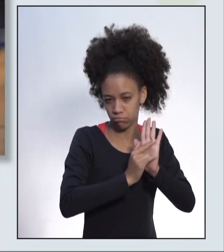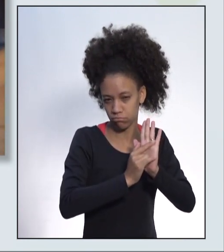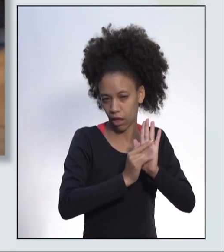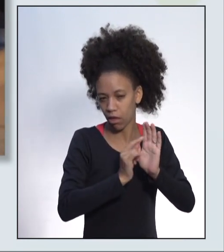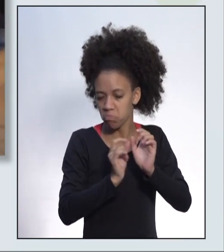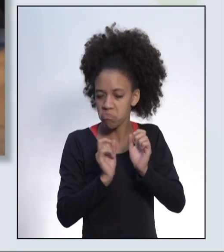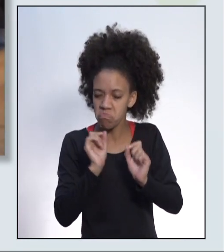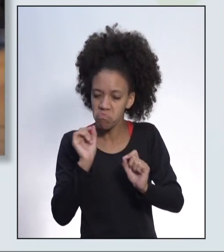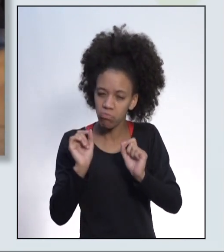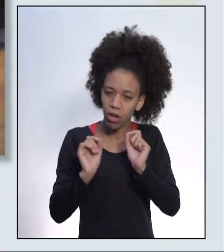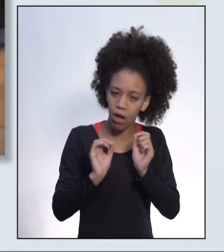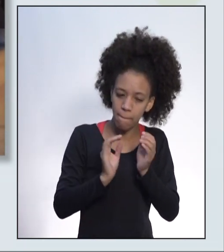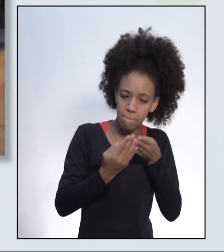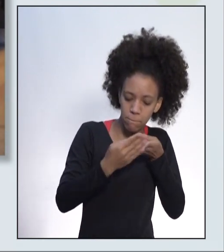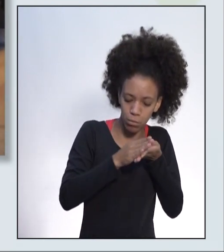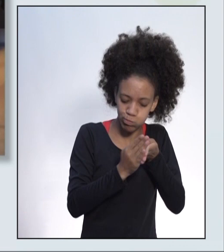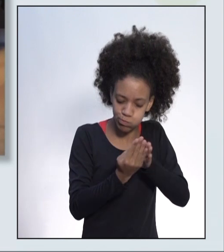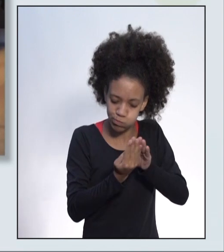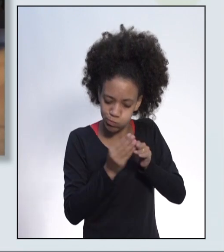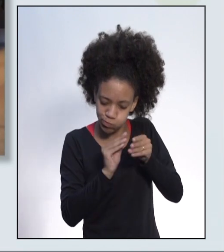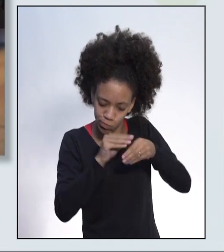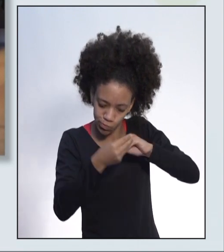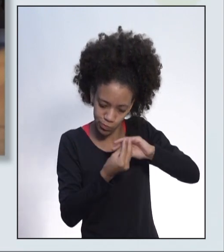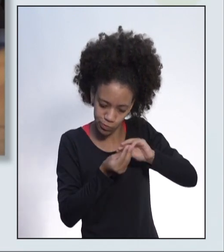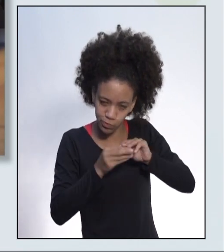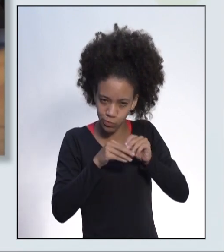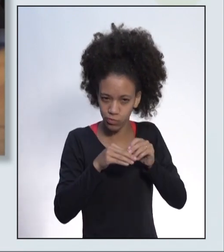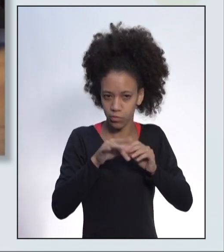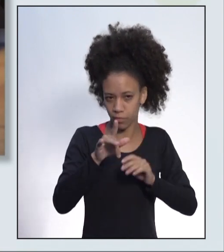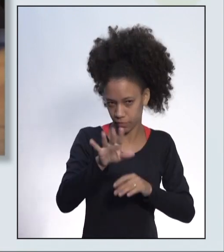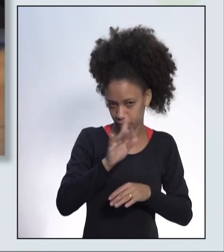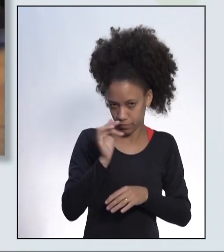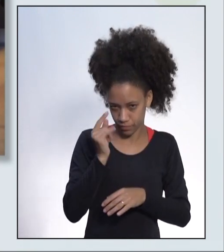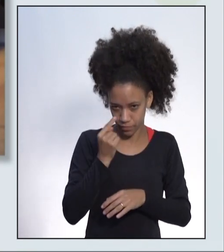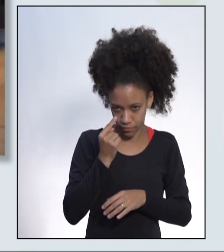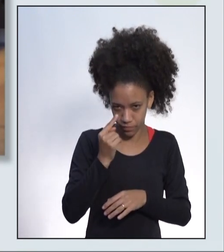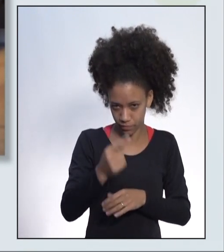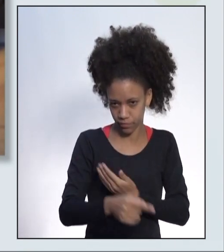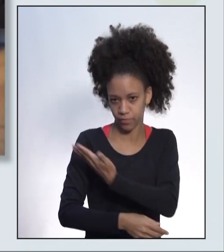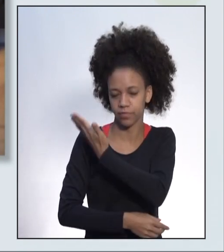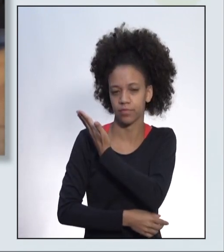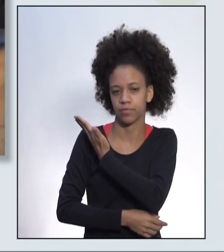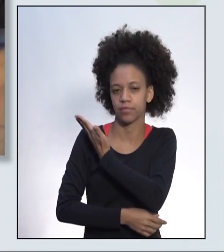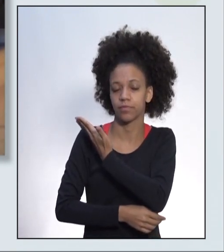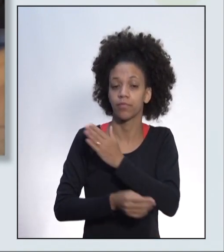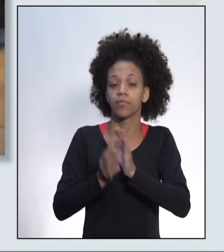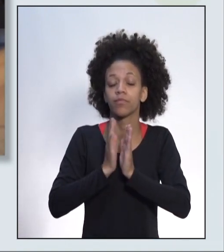nela. Então, deixa eu dobrar aqui. Vou dobrar assim.